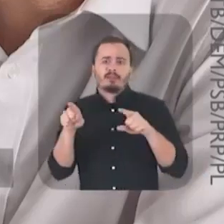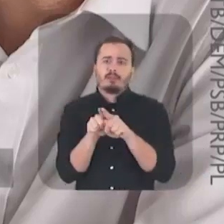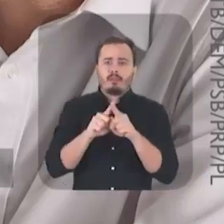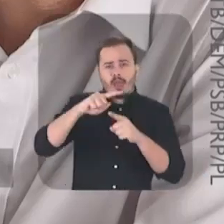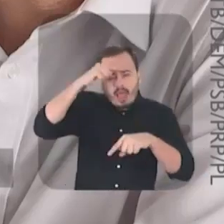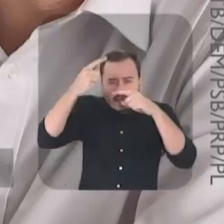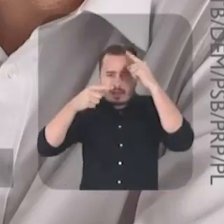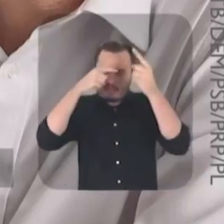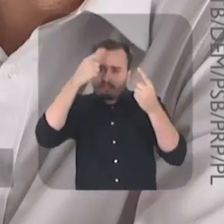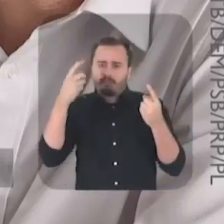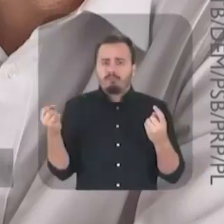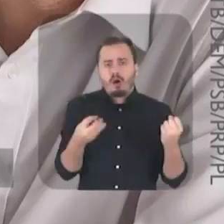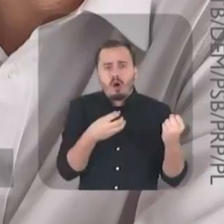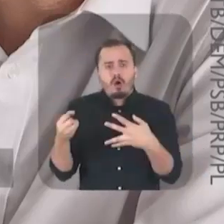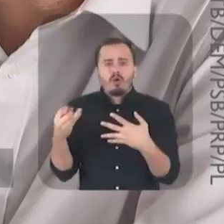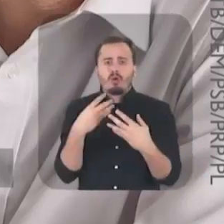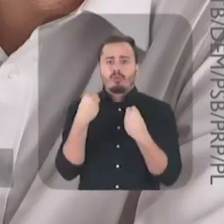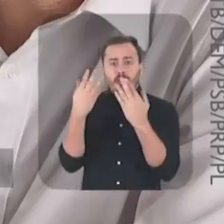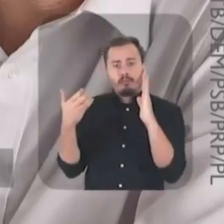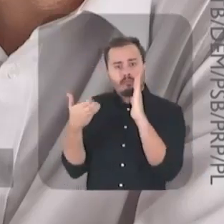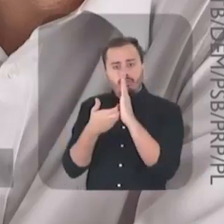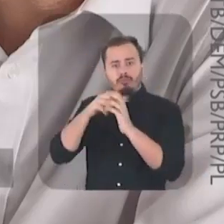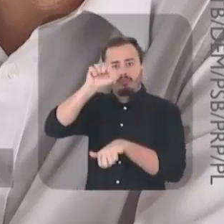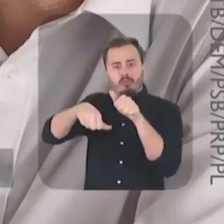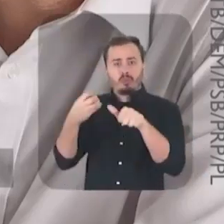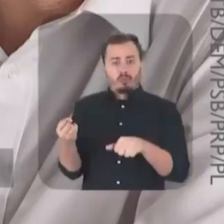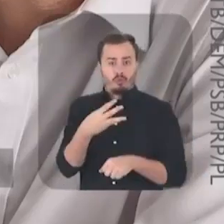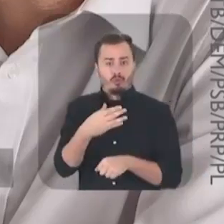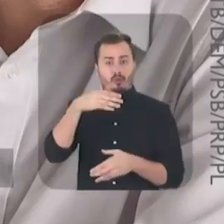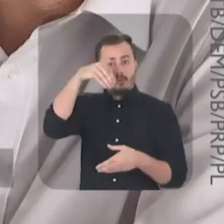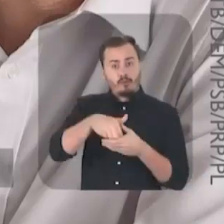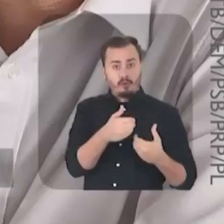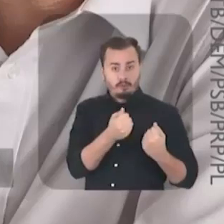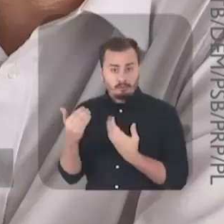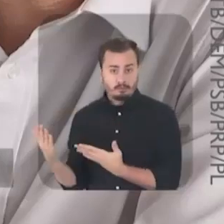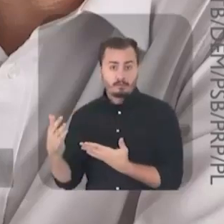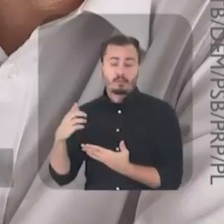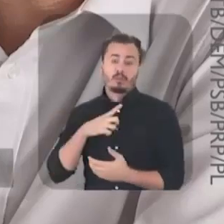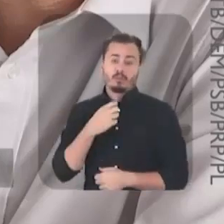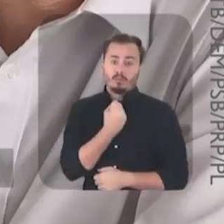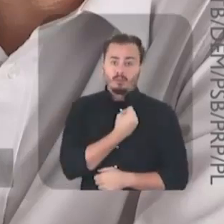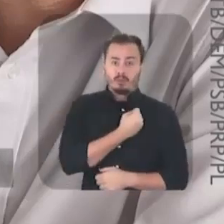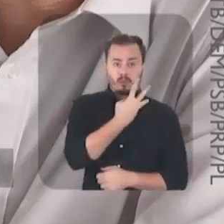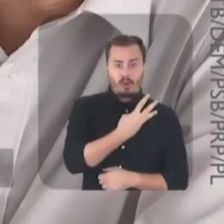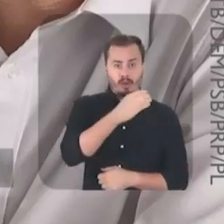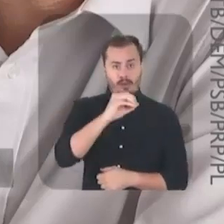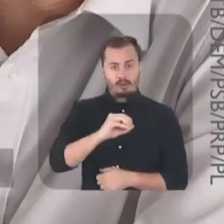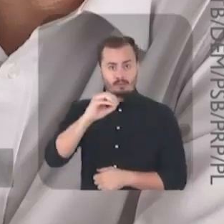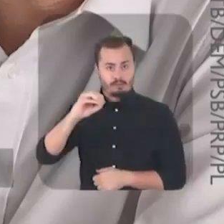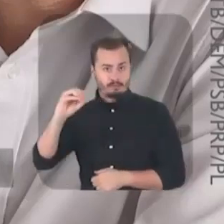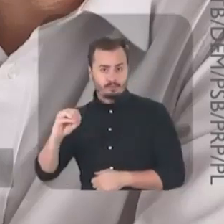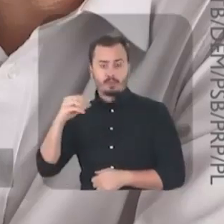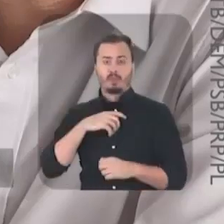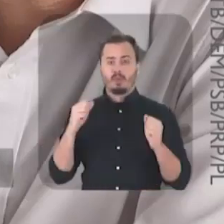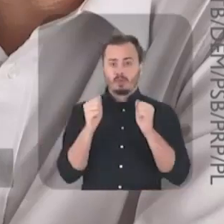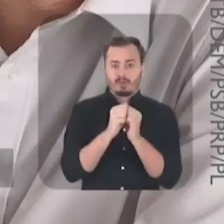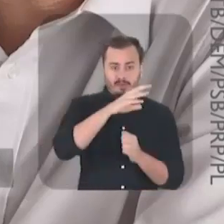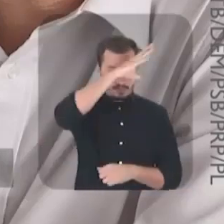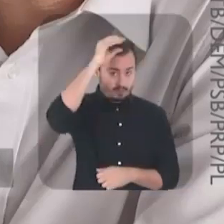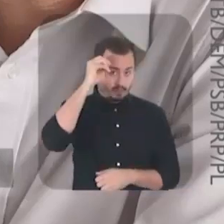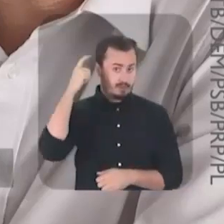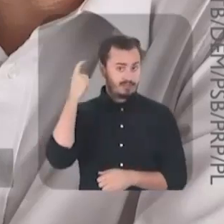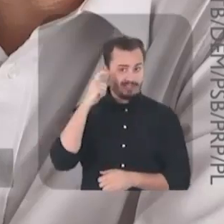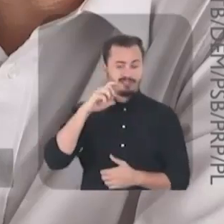ação, equilíbrio e inovação para renovar a Câmara Federal. Vote Denis Bezerra,